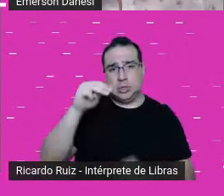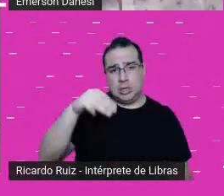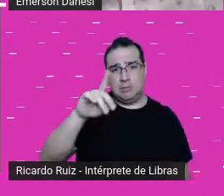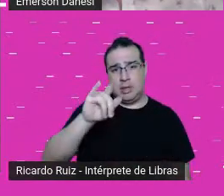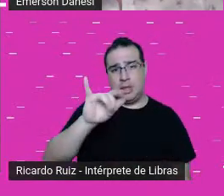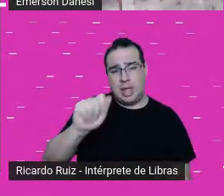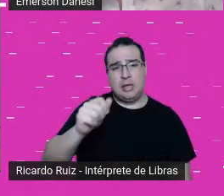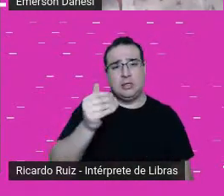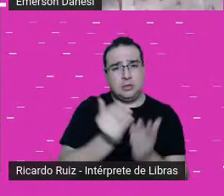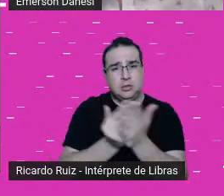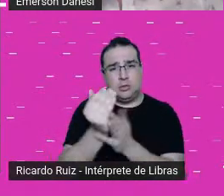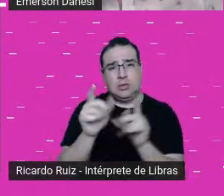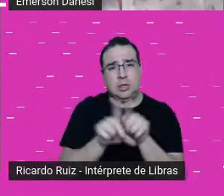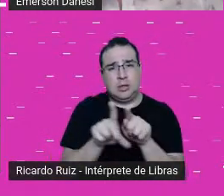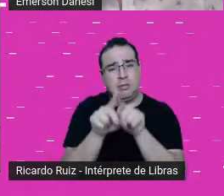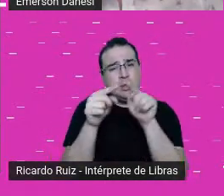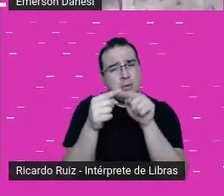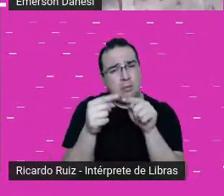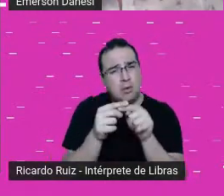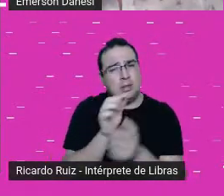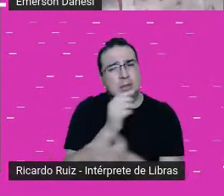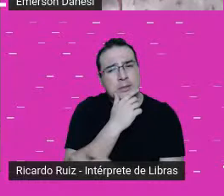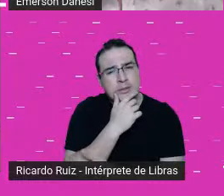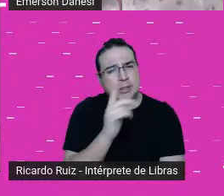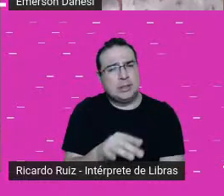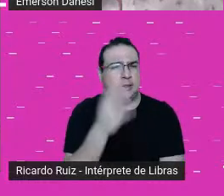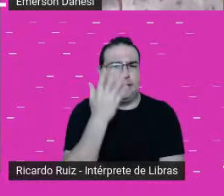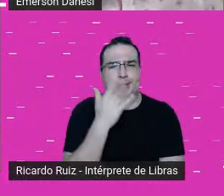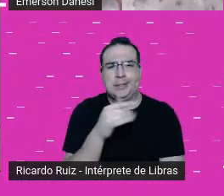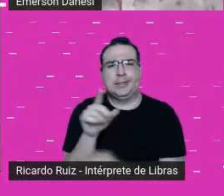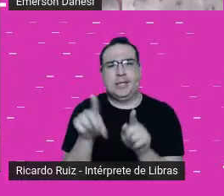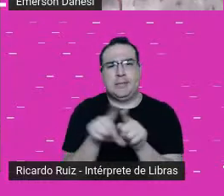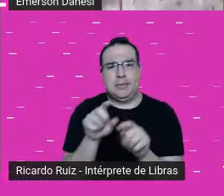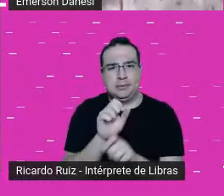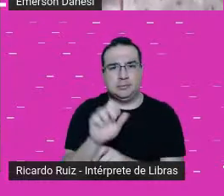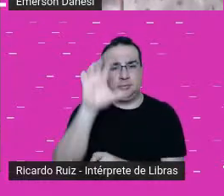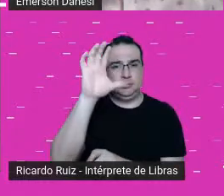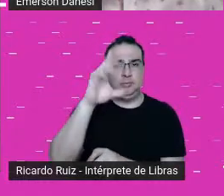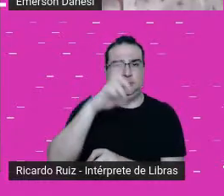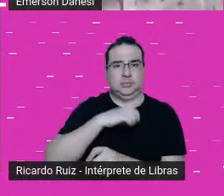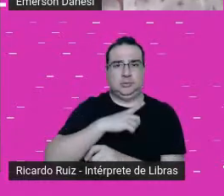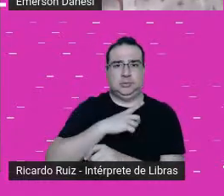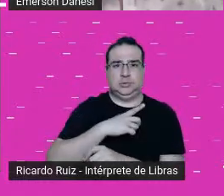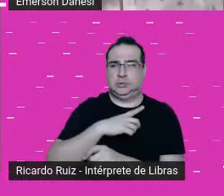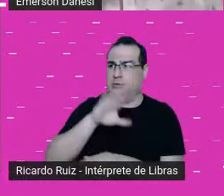minha ideia, eram as crianças que apareciam